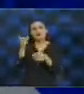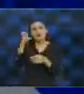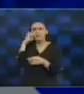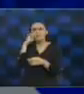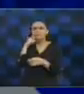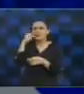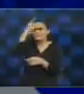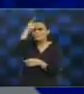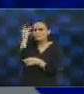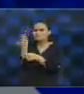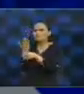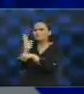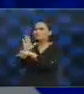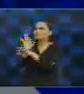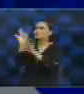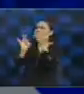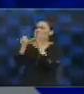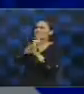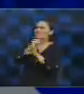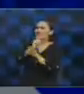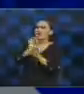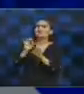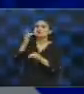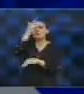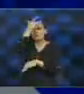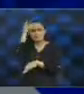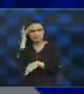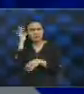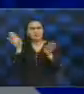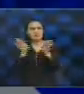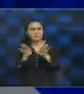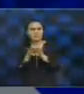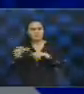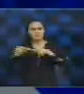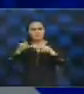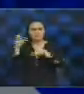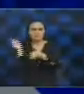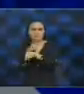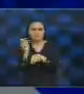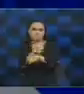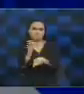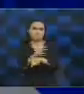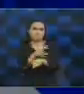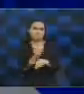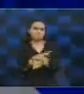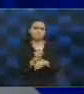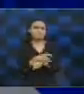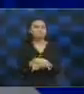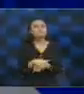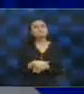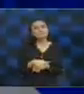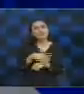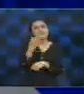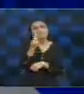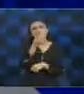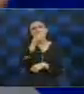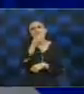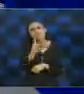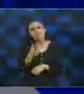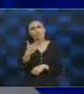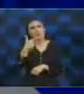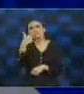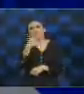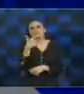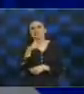em dia, os nossos servidores da área de saúde. Nós estamos prontos, portanto, para qualquer cotejo nesse campo. É muito boa essa, e não